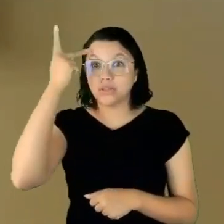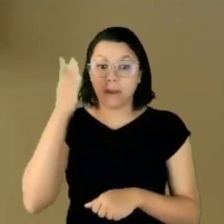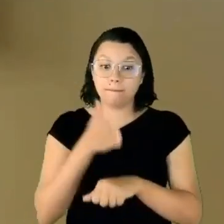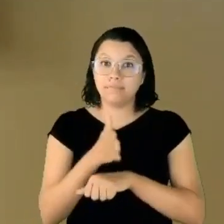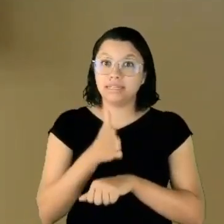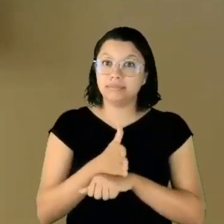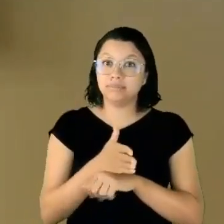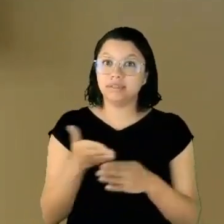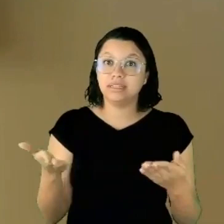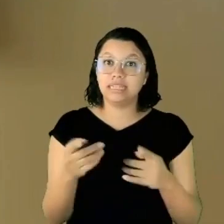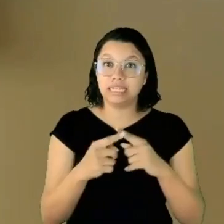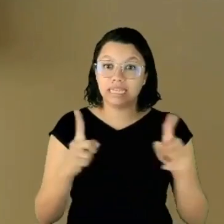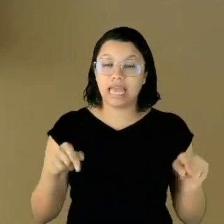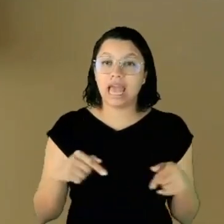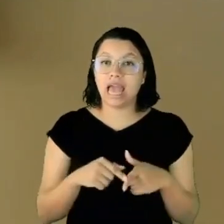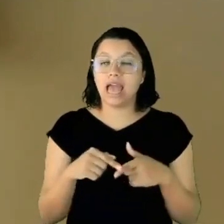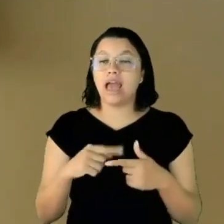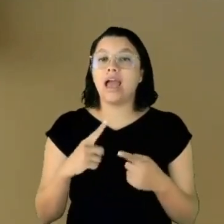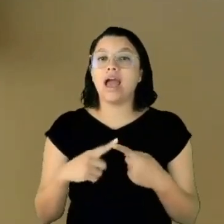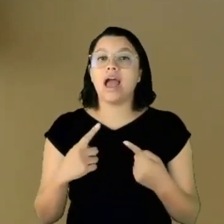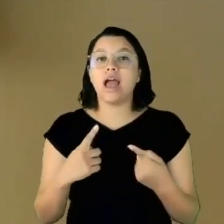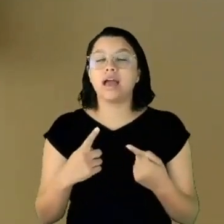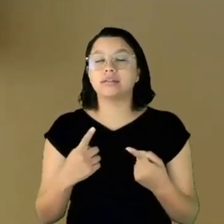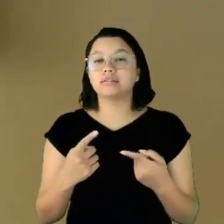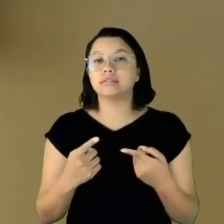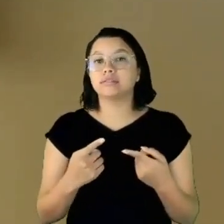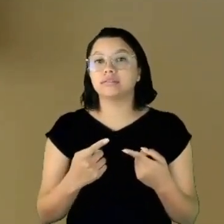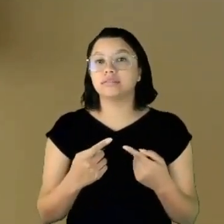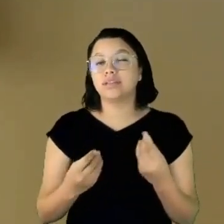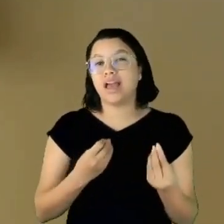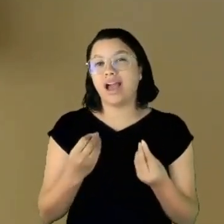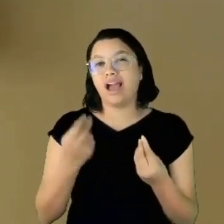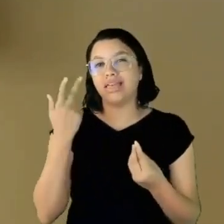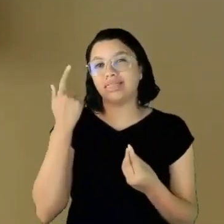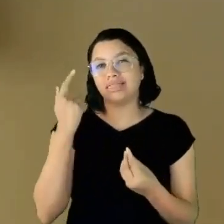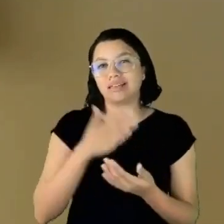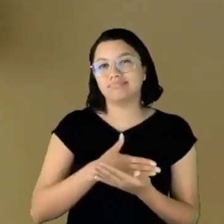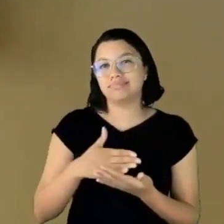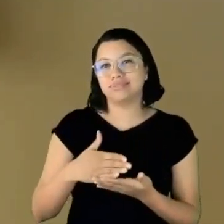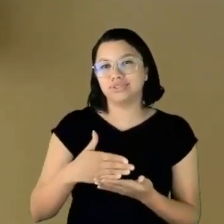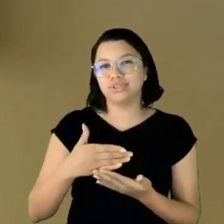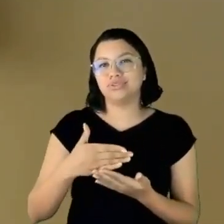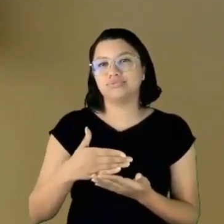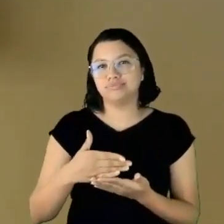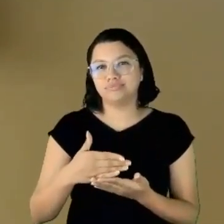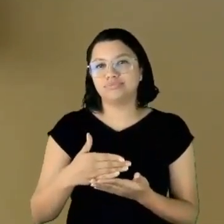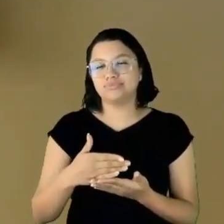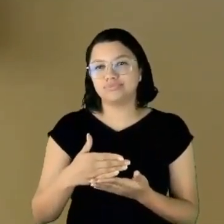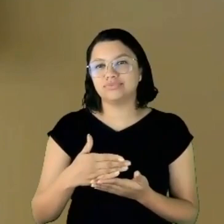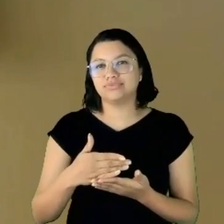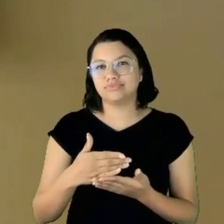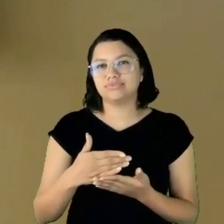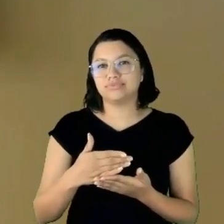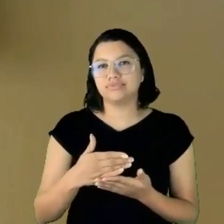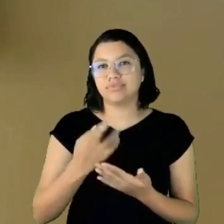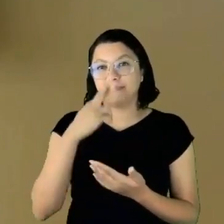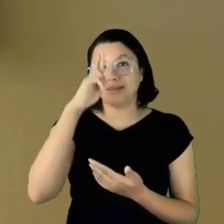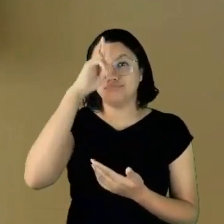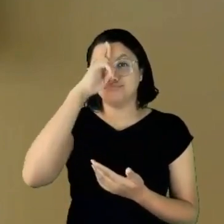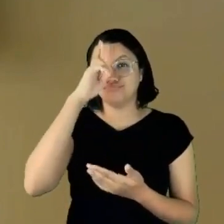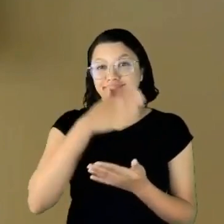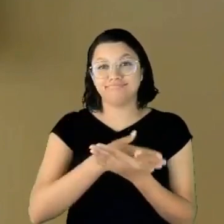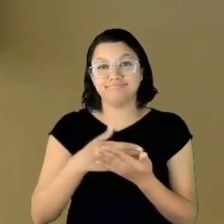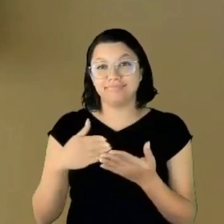participantes aqui simultaneamente na sala mas como é normal aqui a partir do meio dia começa a baixar porque o pessoal tem seus